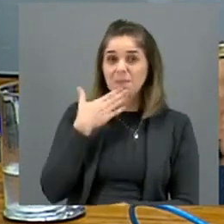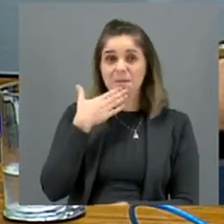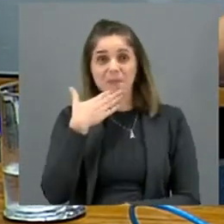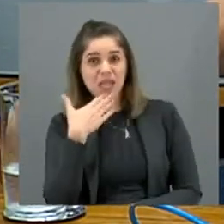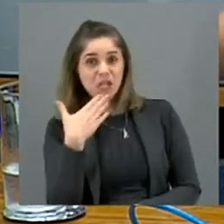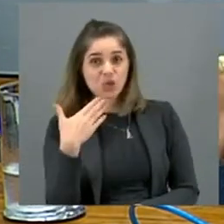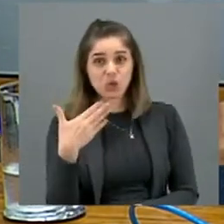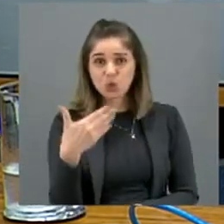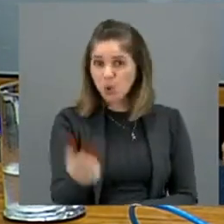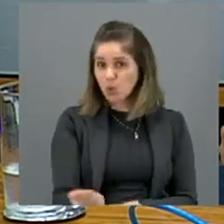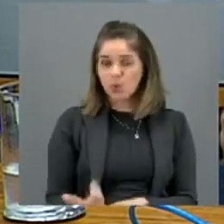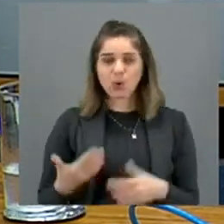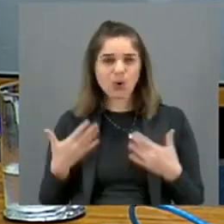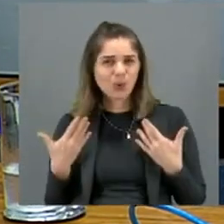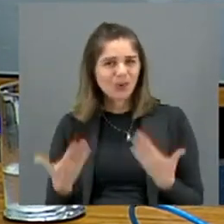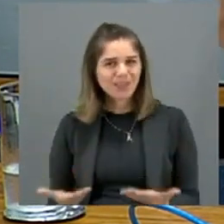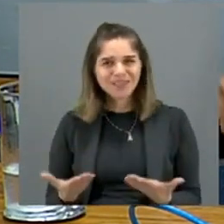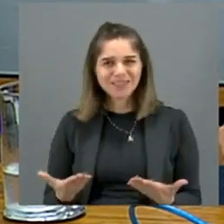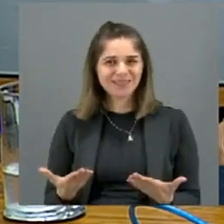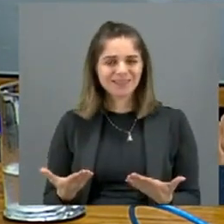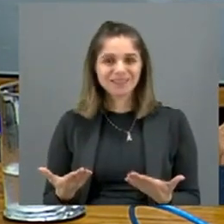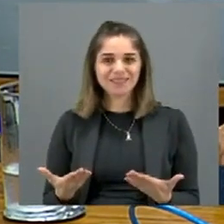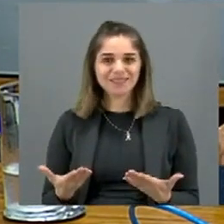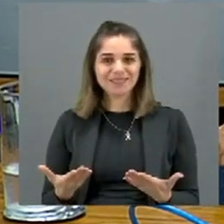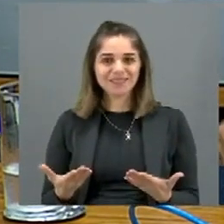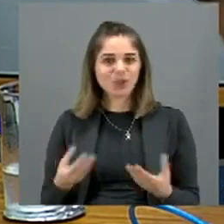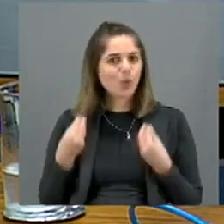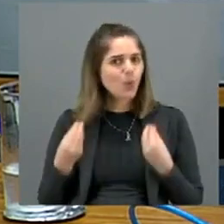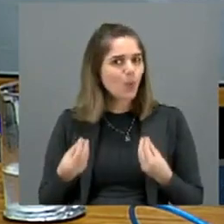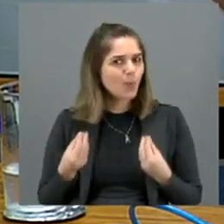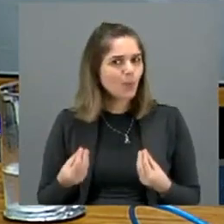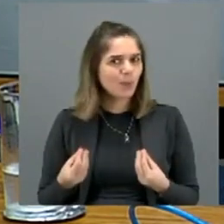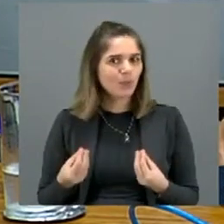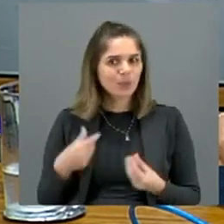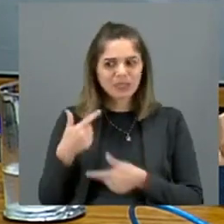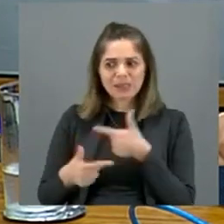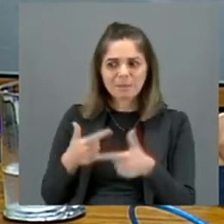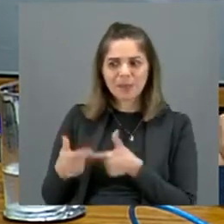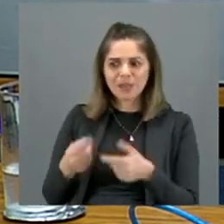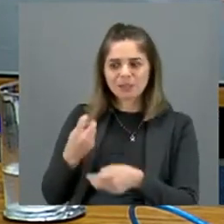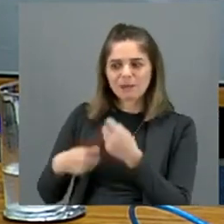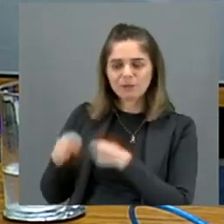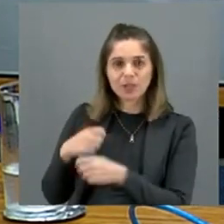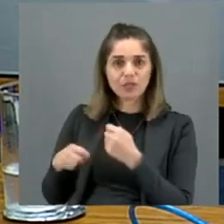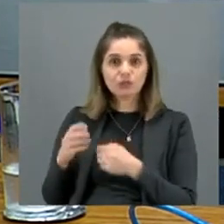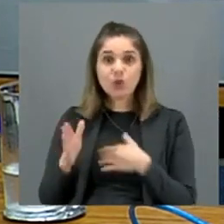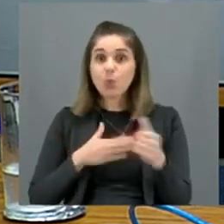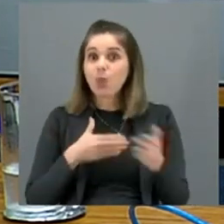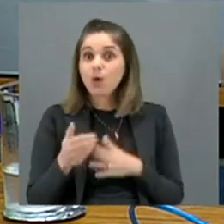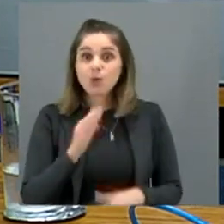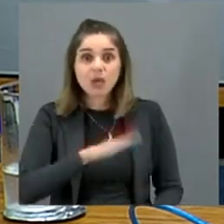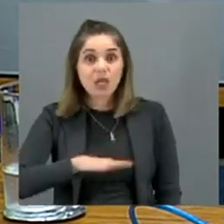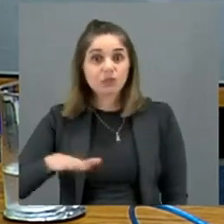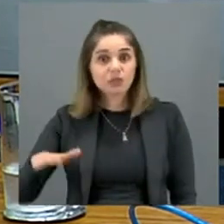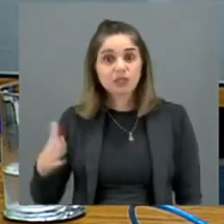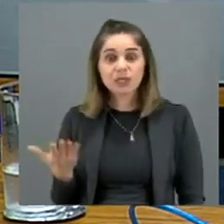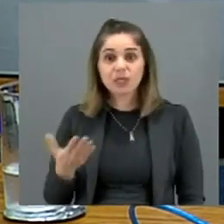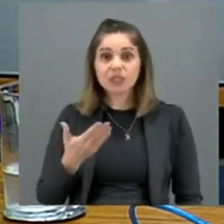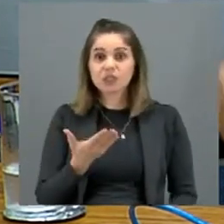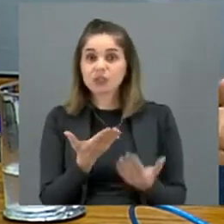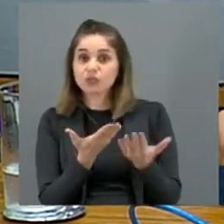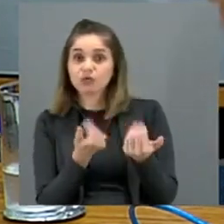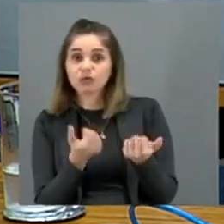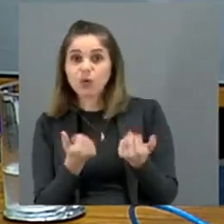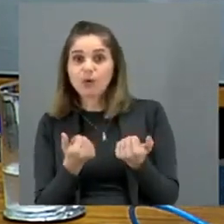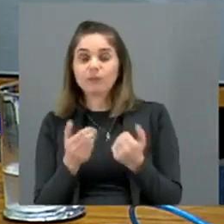logística de quem vende droga, visto que qualquer garoto até com base nas afirmativas do ex-governador